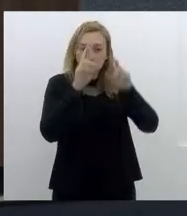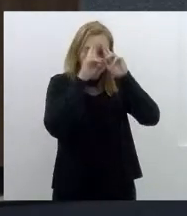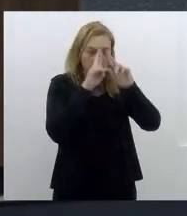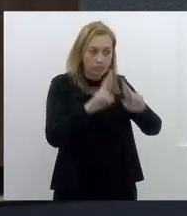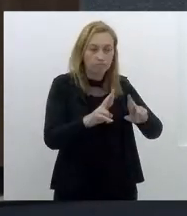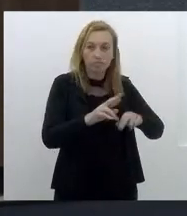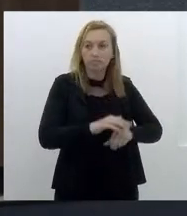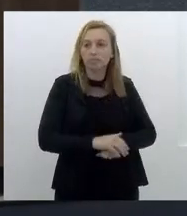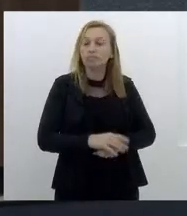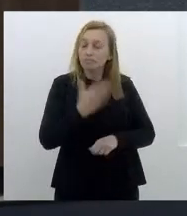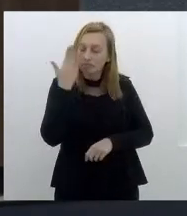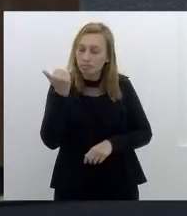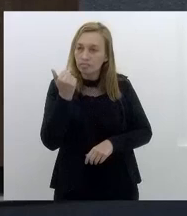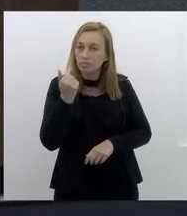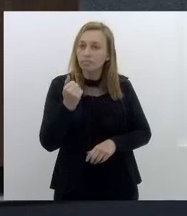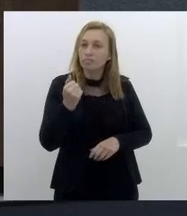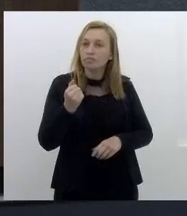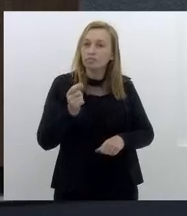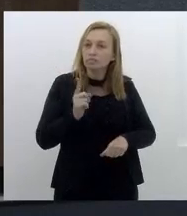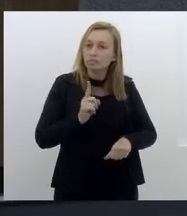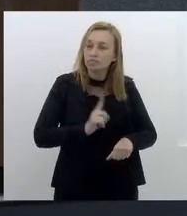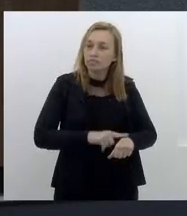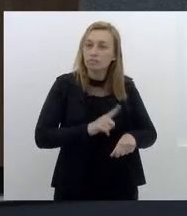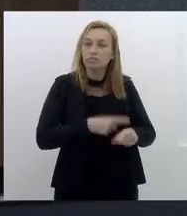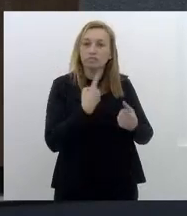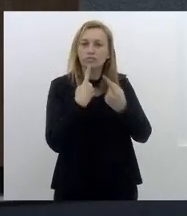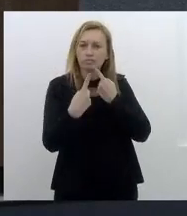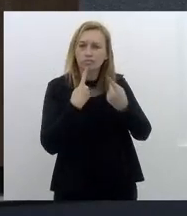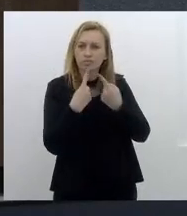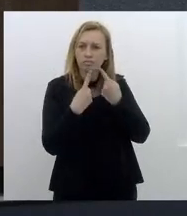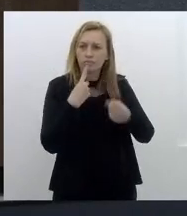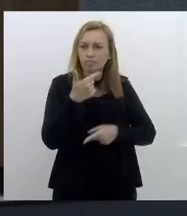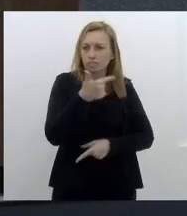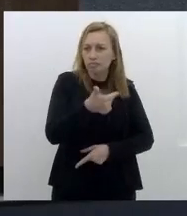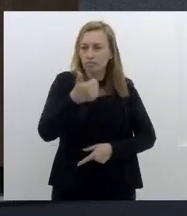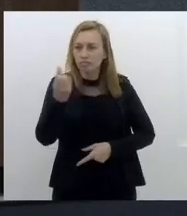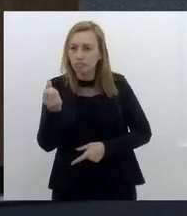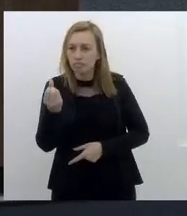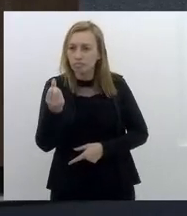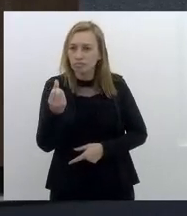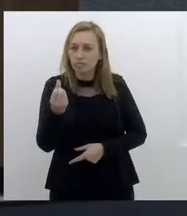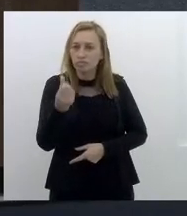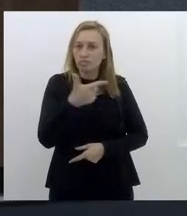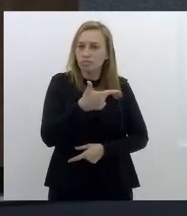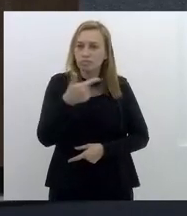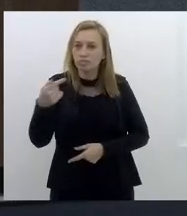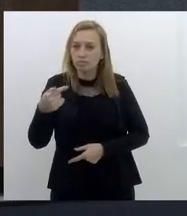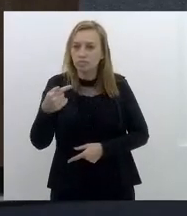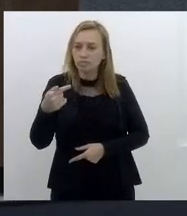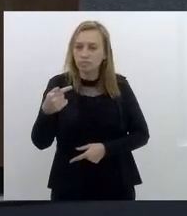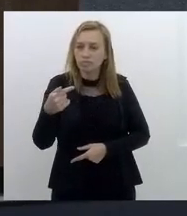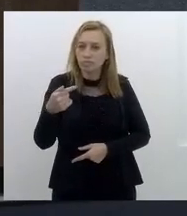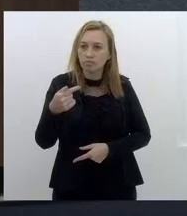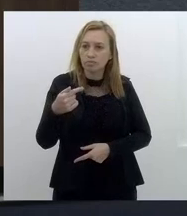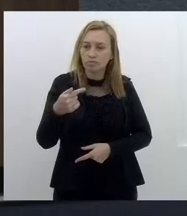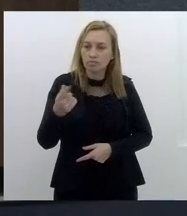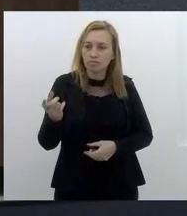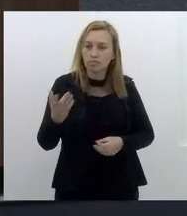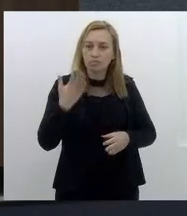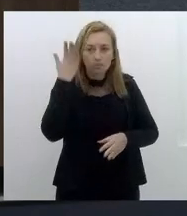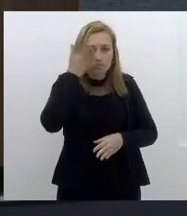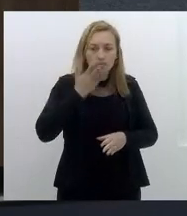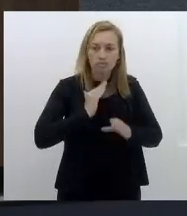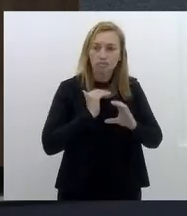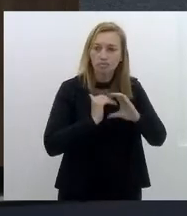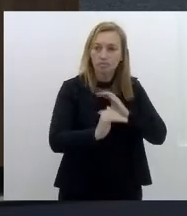respeitosa sabe que no calor dos debates em 2016/2017 no envio de